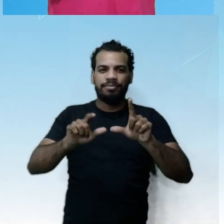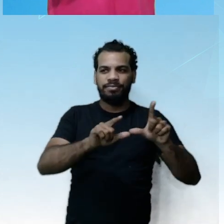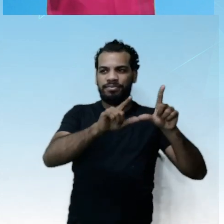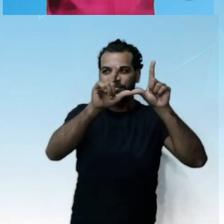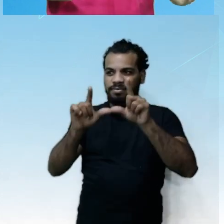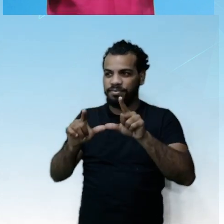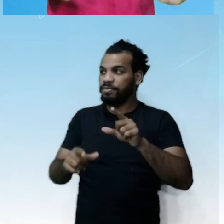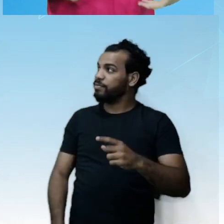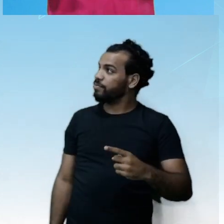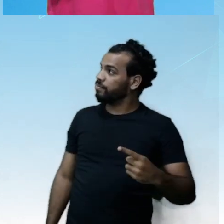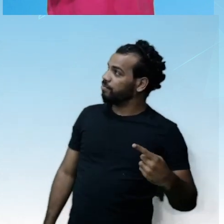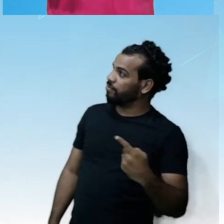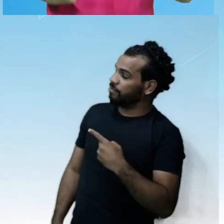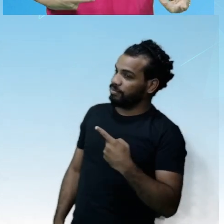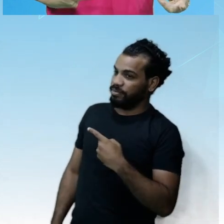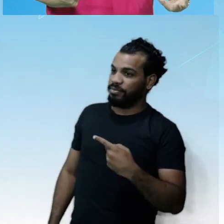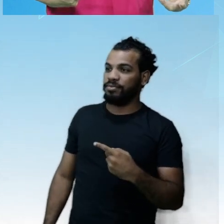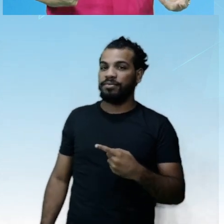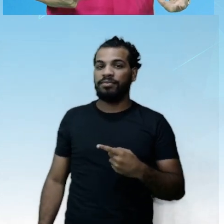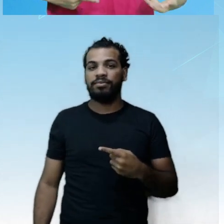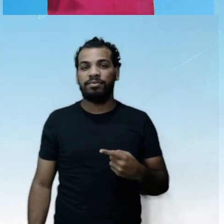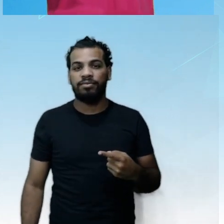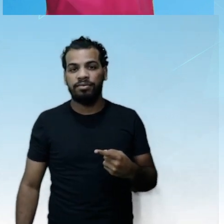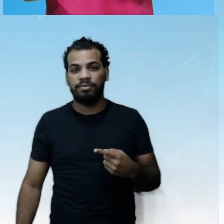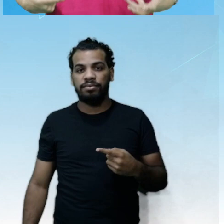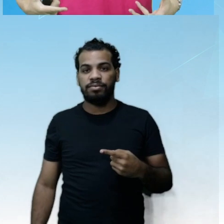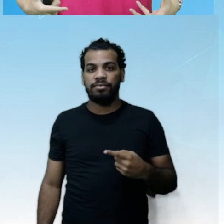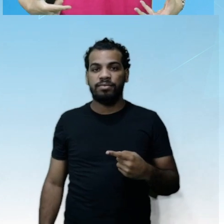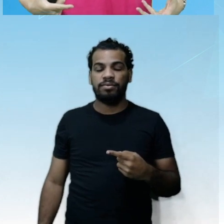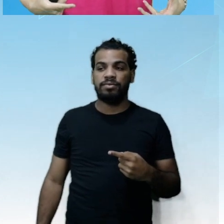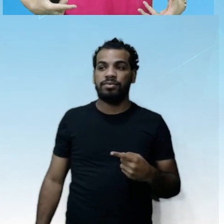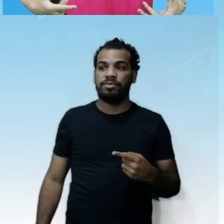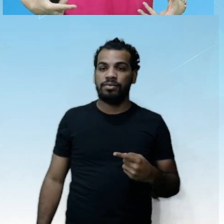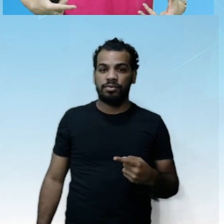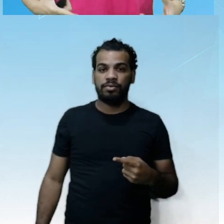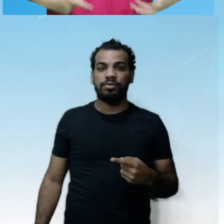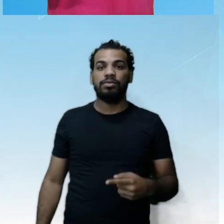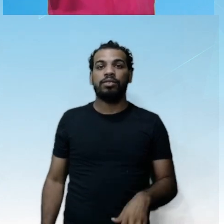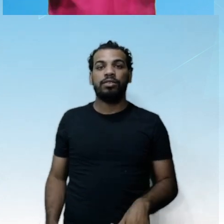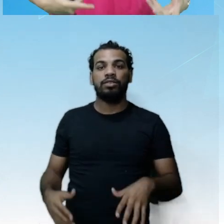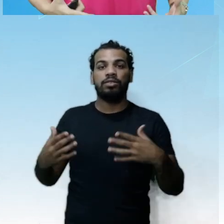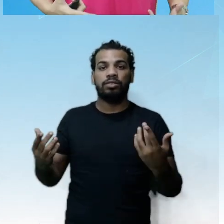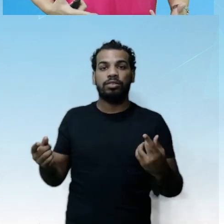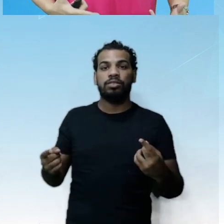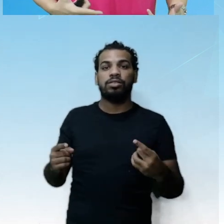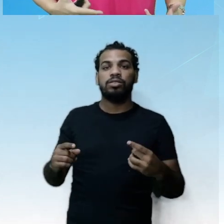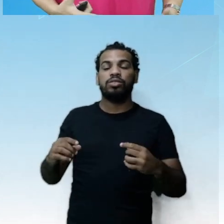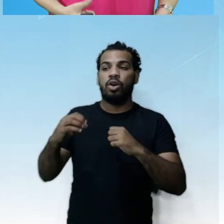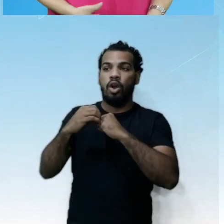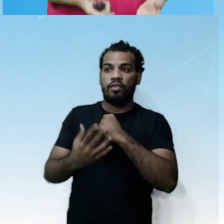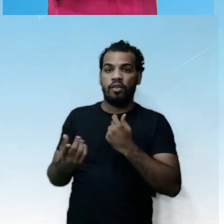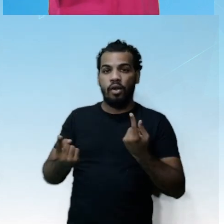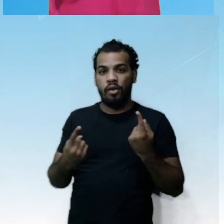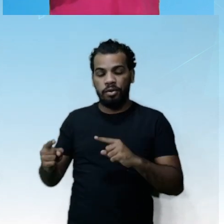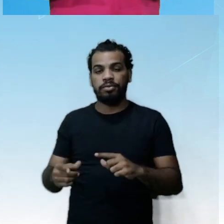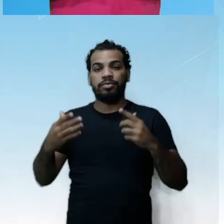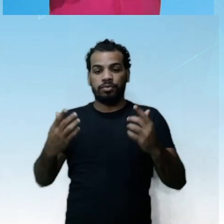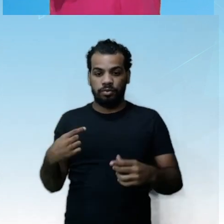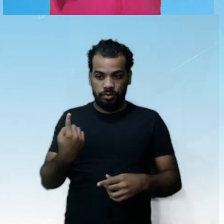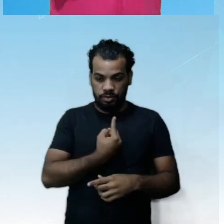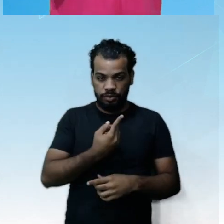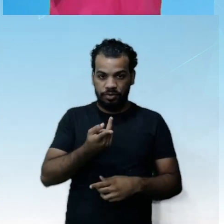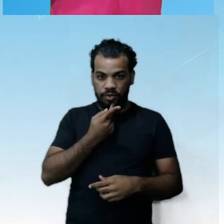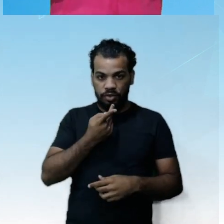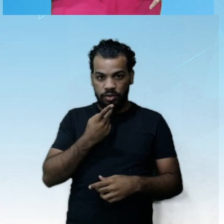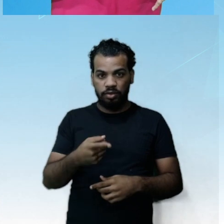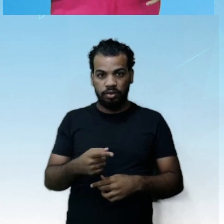e esse quadrinho tem o objetivo de quê? De alertar, certo? Contra a Covid-19. Então, quando a gente fala